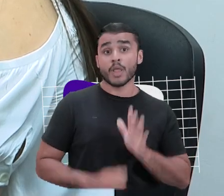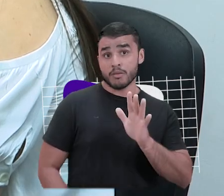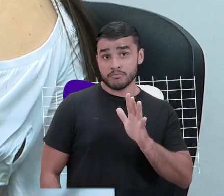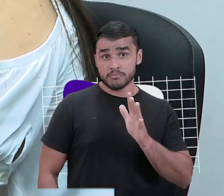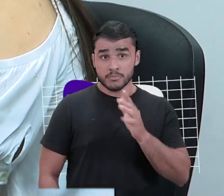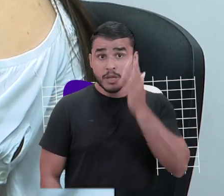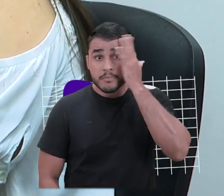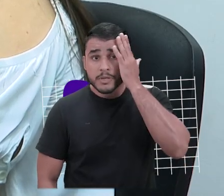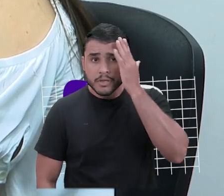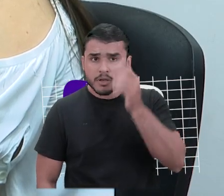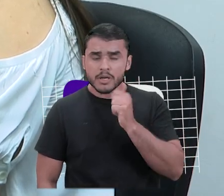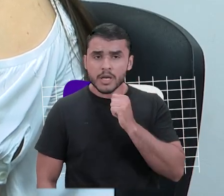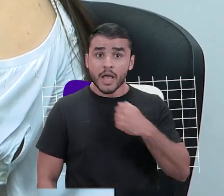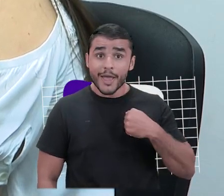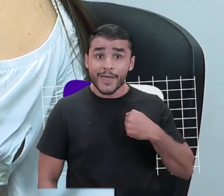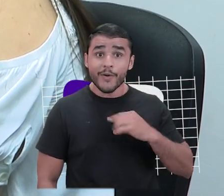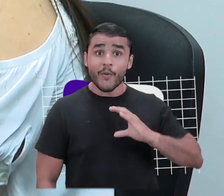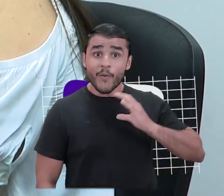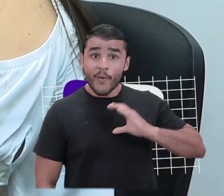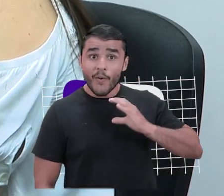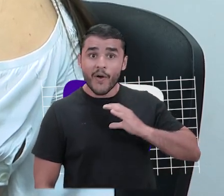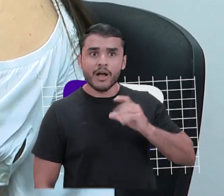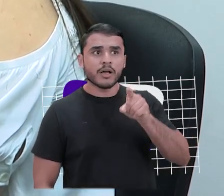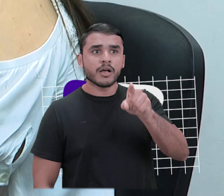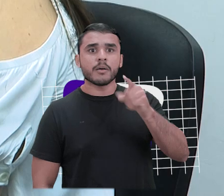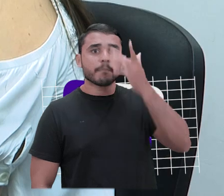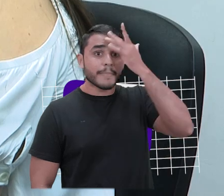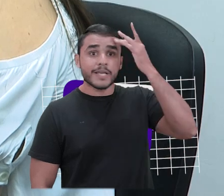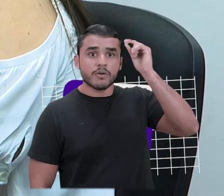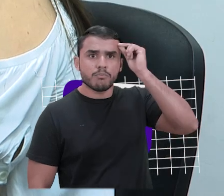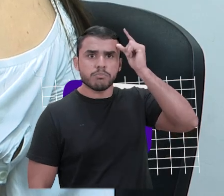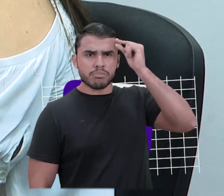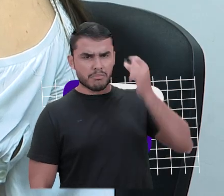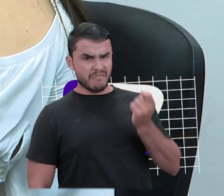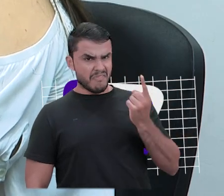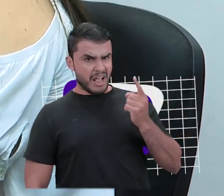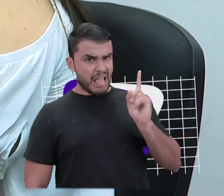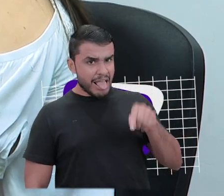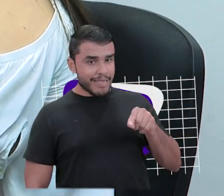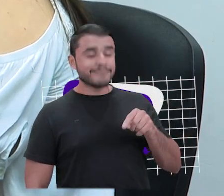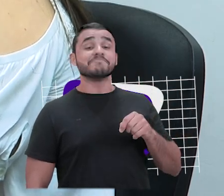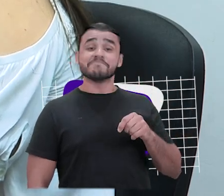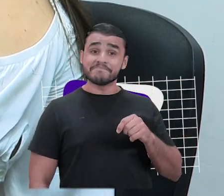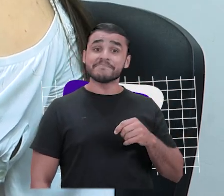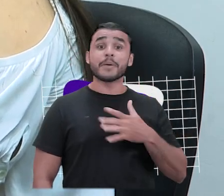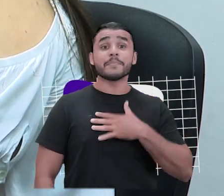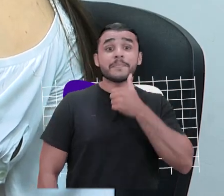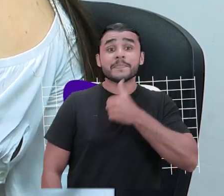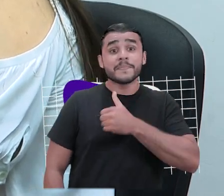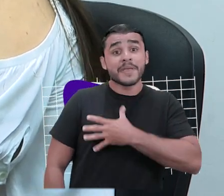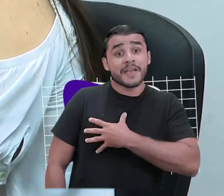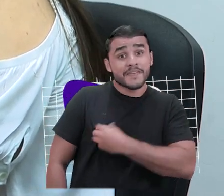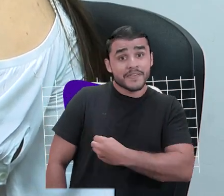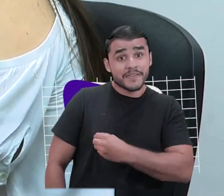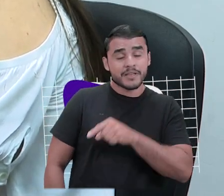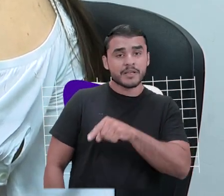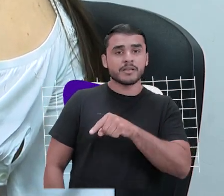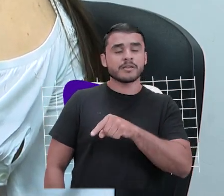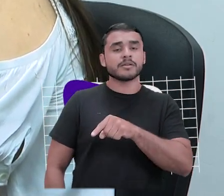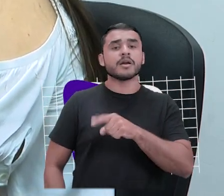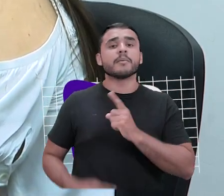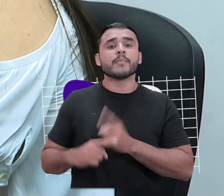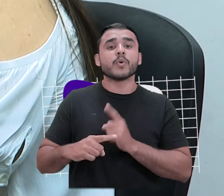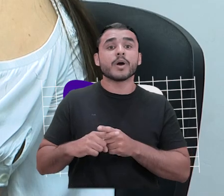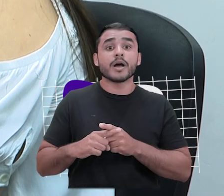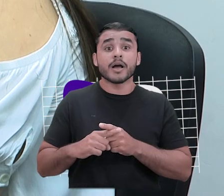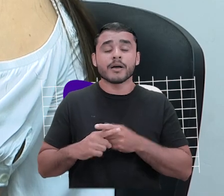se surpreende quando sabe que eu sou filho de surdos, ou no caso, por exemplo, quando nasceu minha filha, eu não estou considerando uma virada de chave porque eu acho que essa